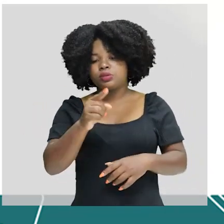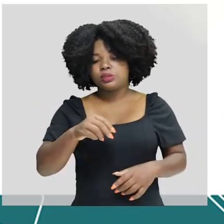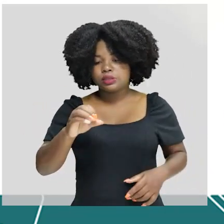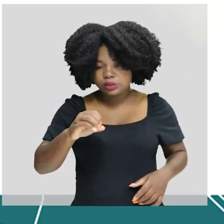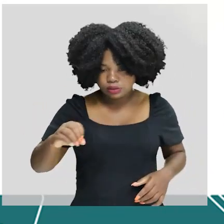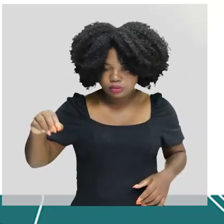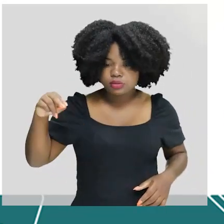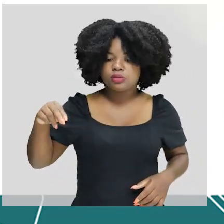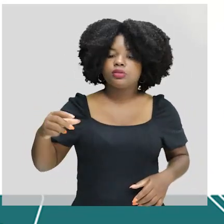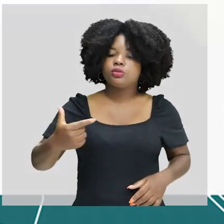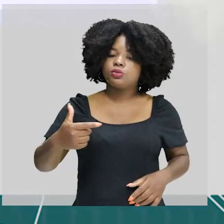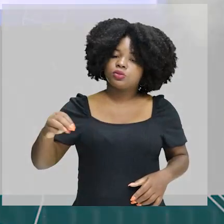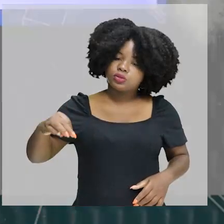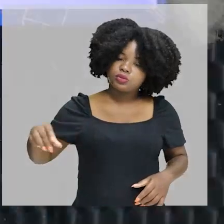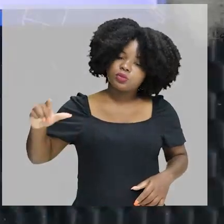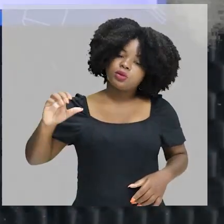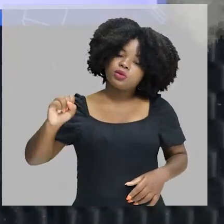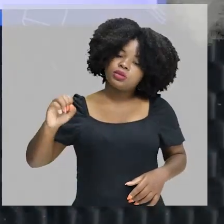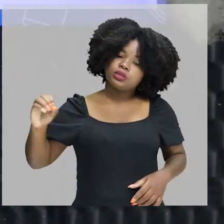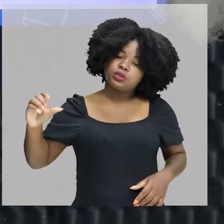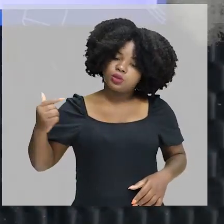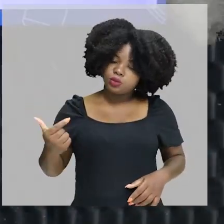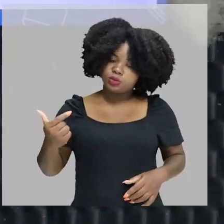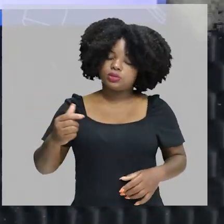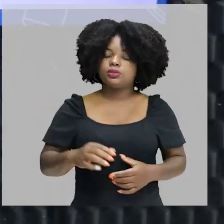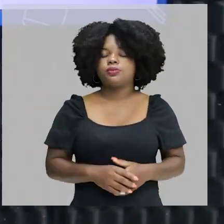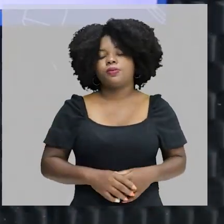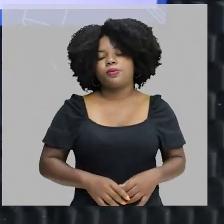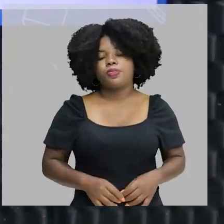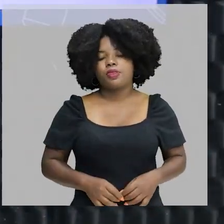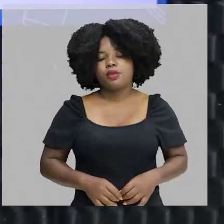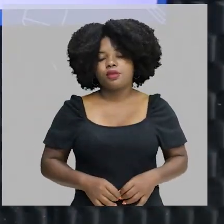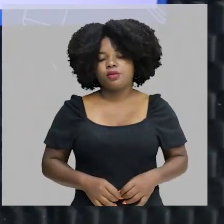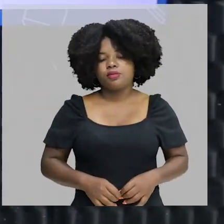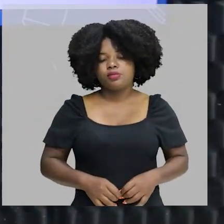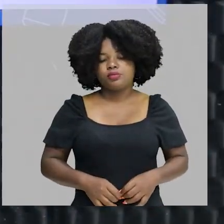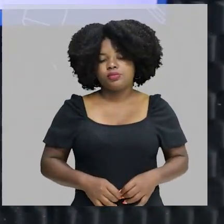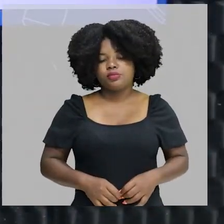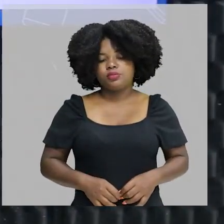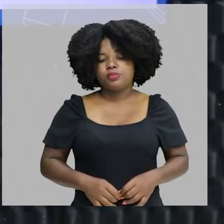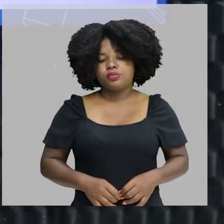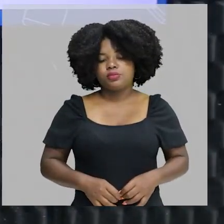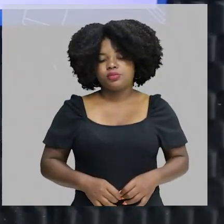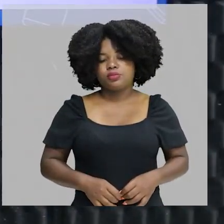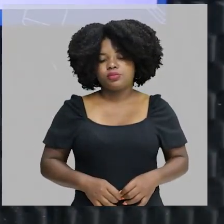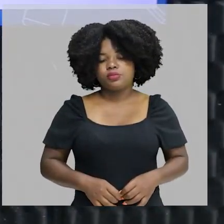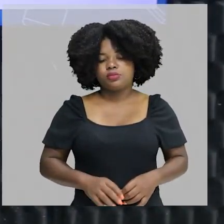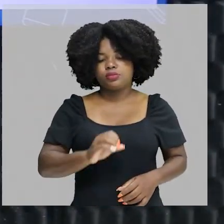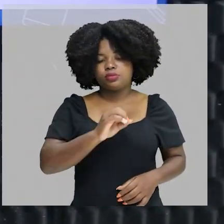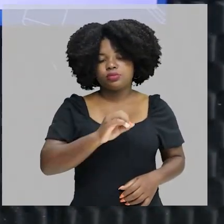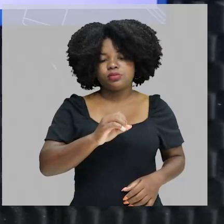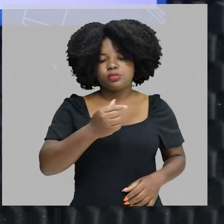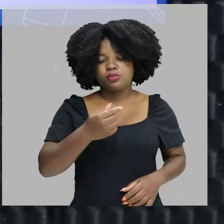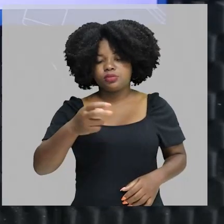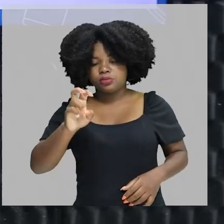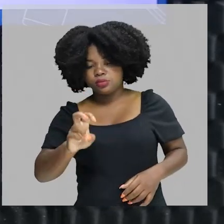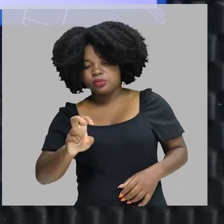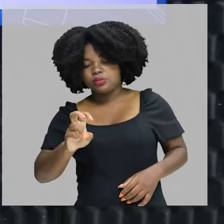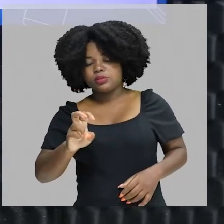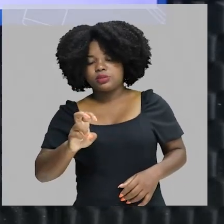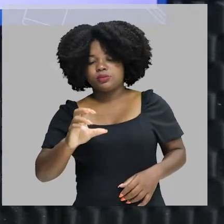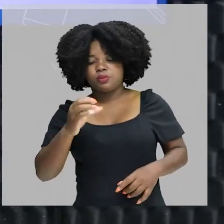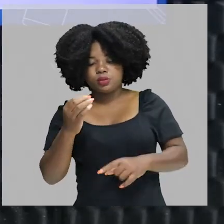zinco, 2 mols do SO2, do dióxido de enxofre. Como nós temos 0,75 para